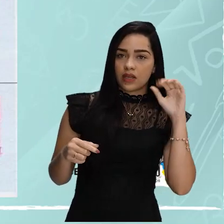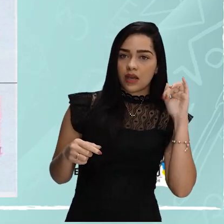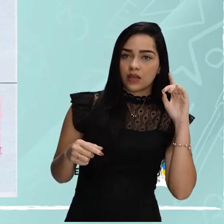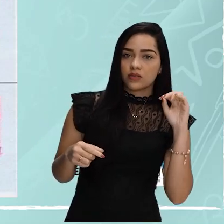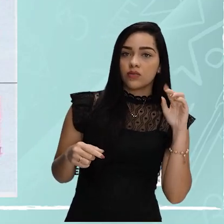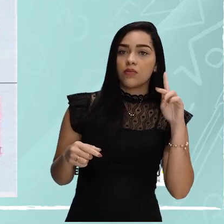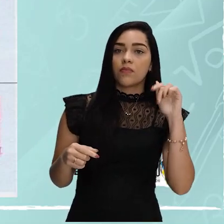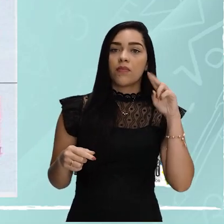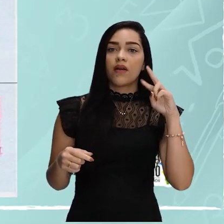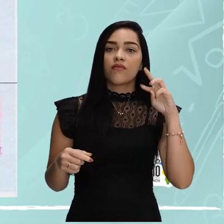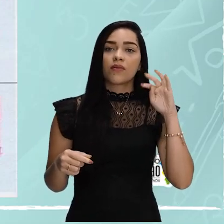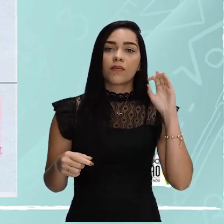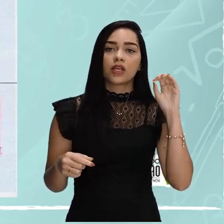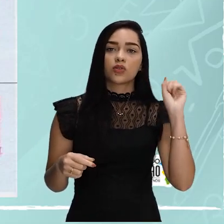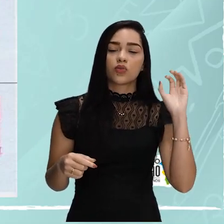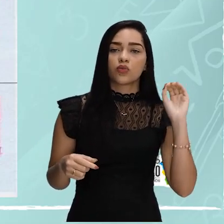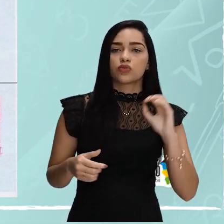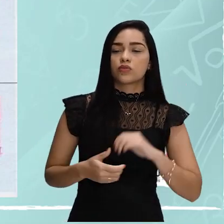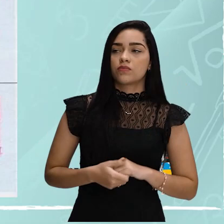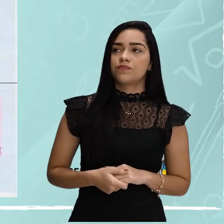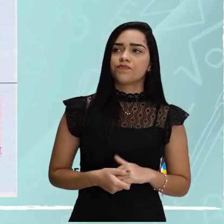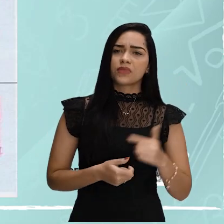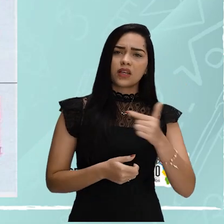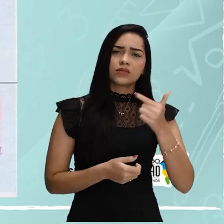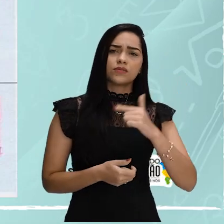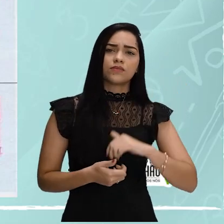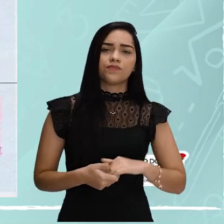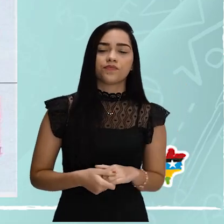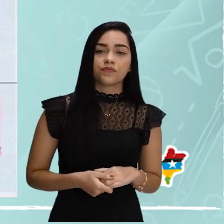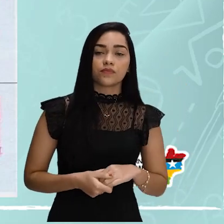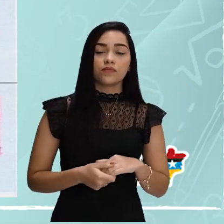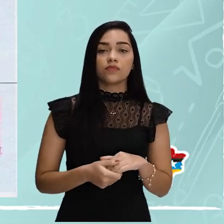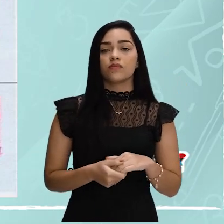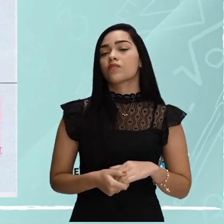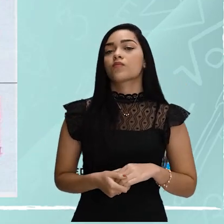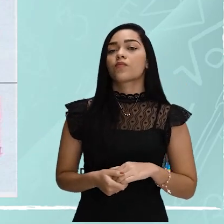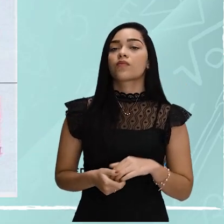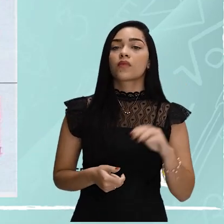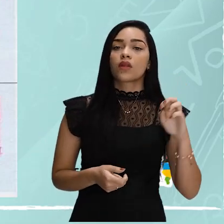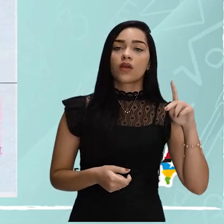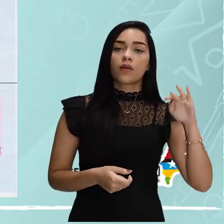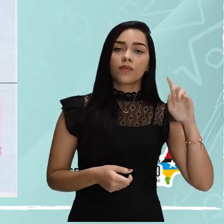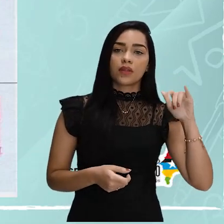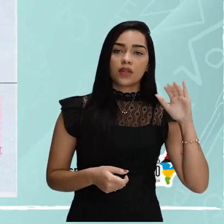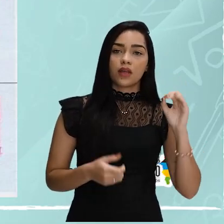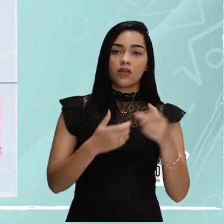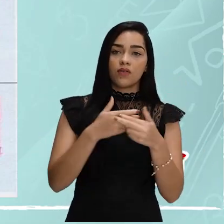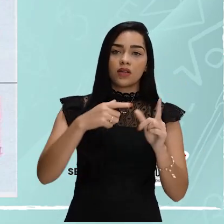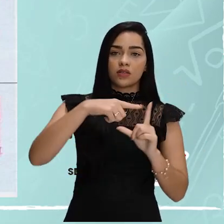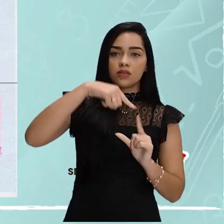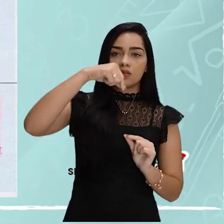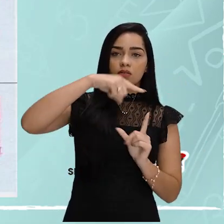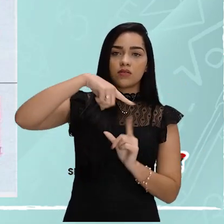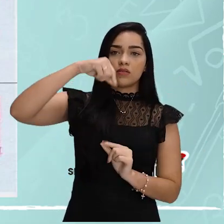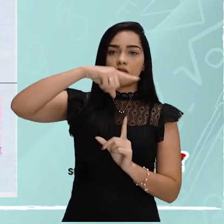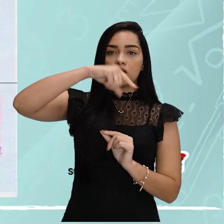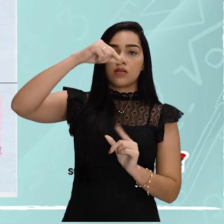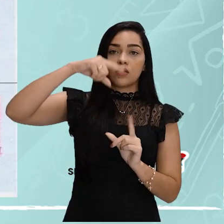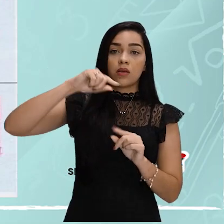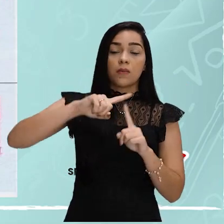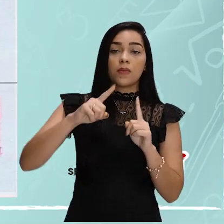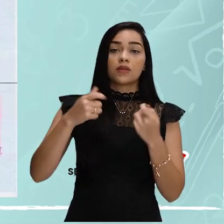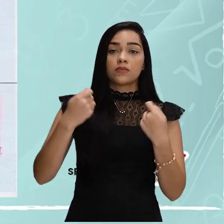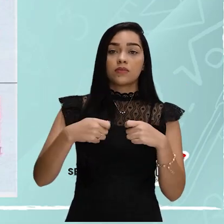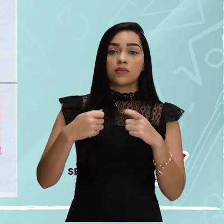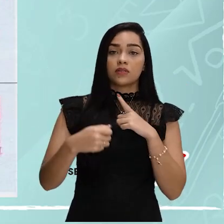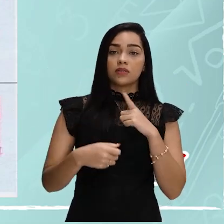pavimentoso. Essa outra aqui, nós temos um epitélio que tem várias camadas, mas você vai perceber que